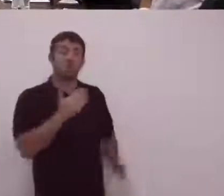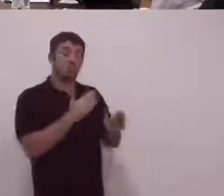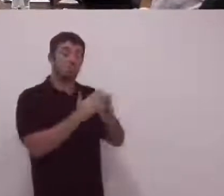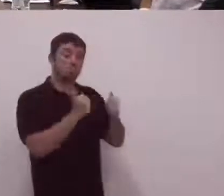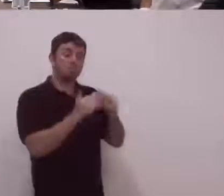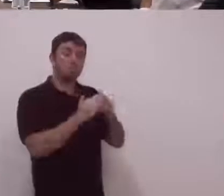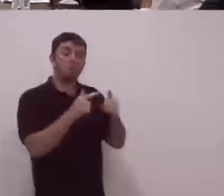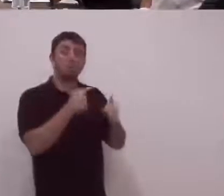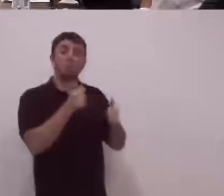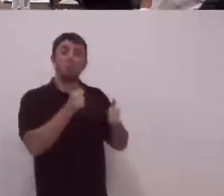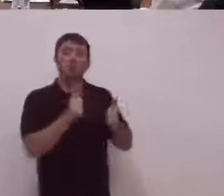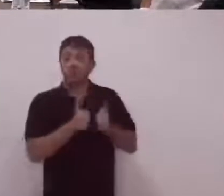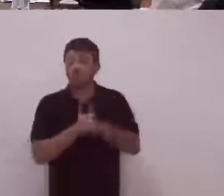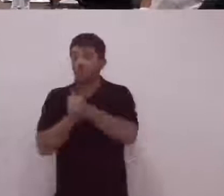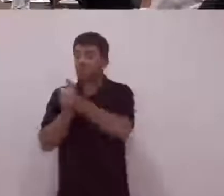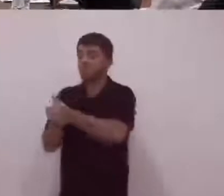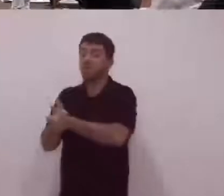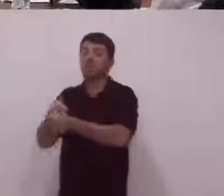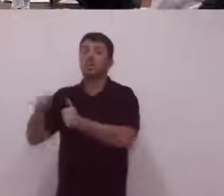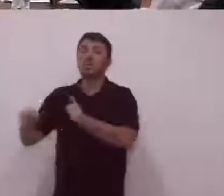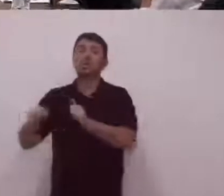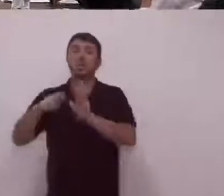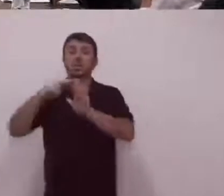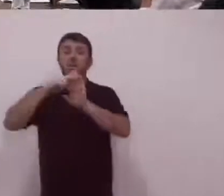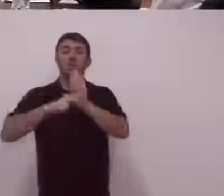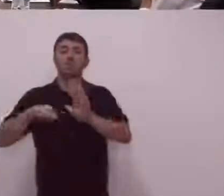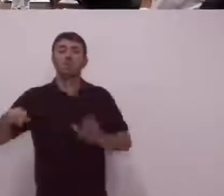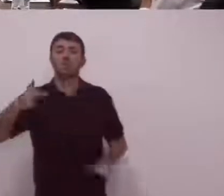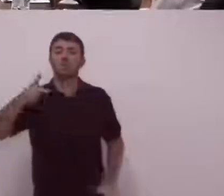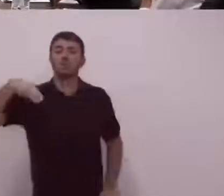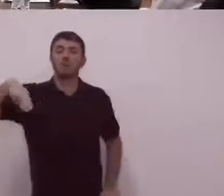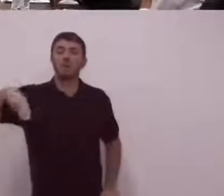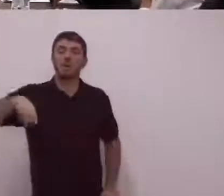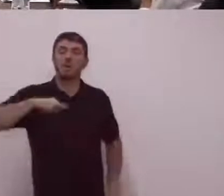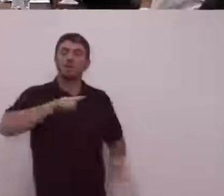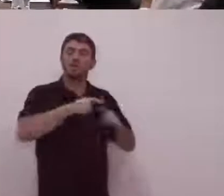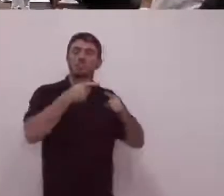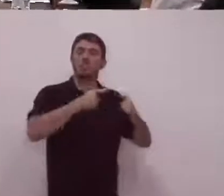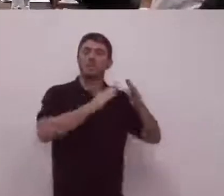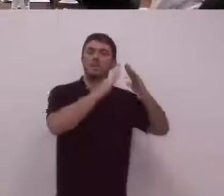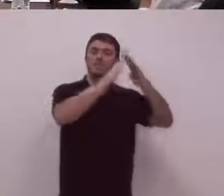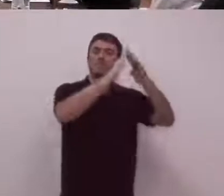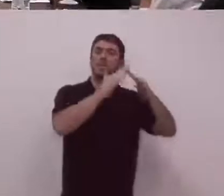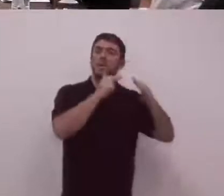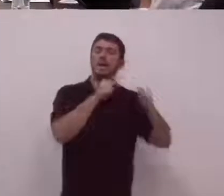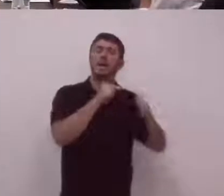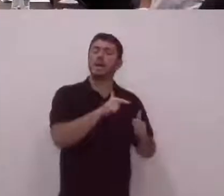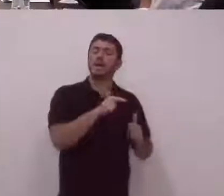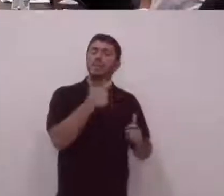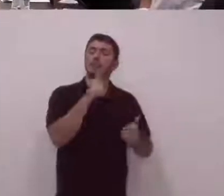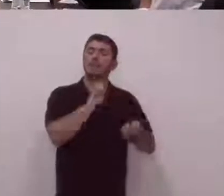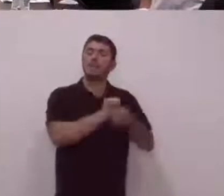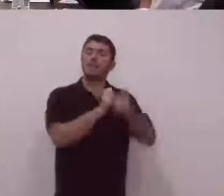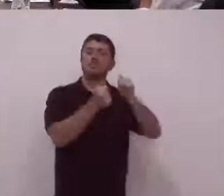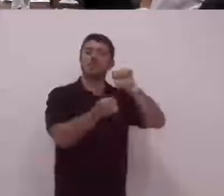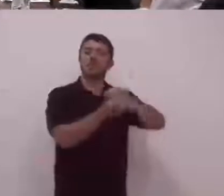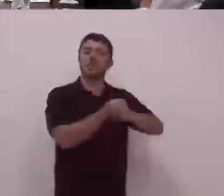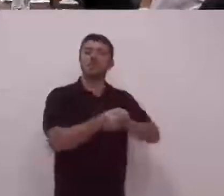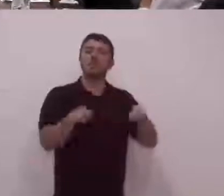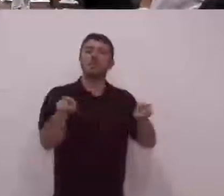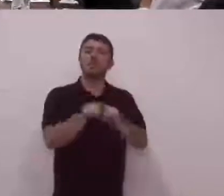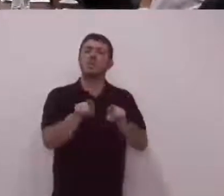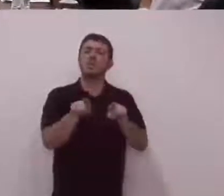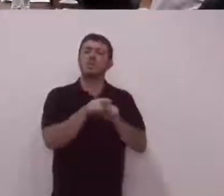cumpriram até então, pois o imóvel não estava adaptado e sequer havia a lei municipal atualizando a celebração do convênio.